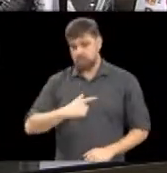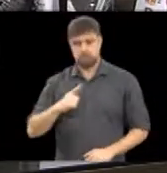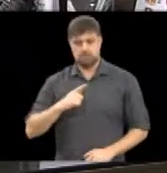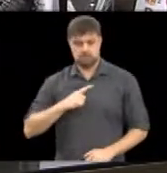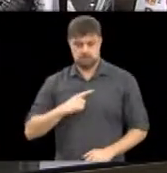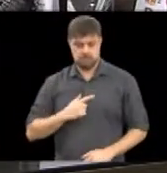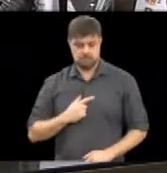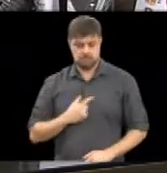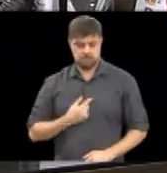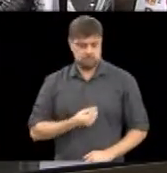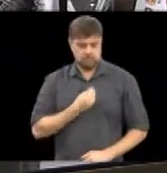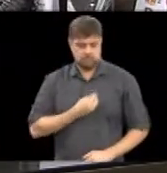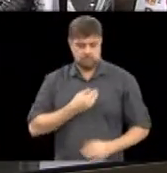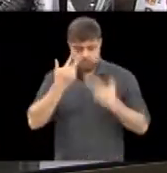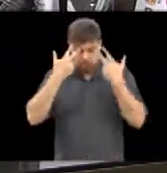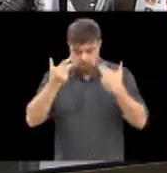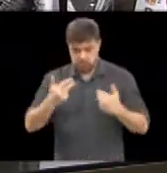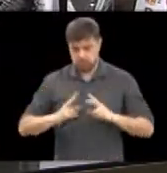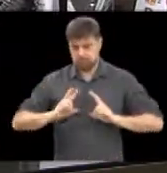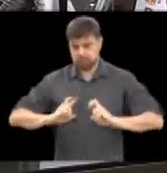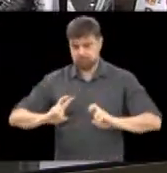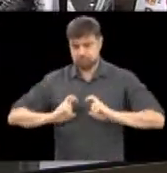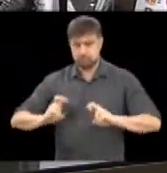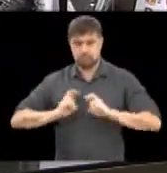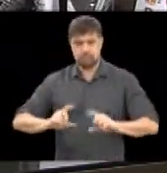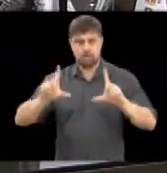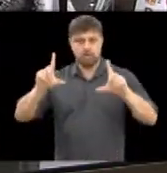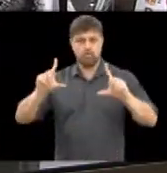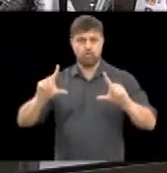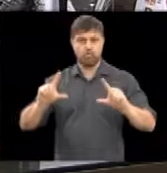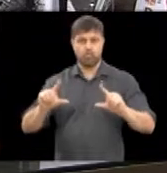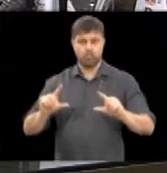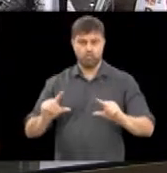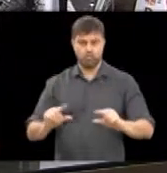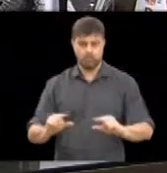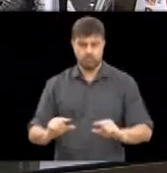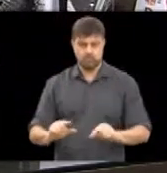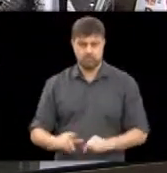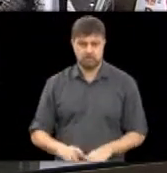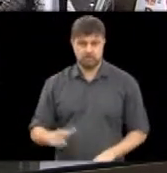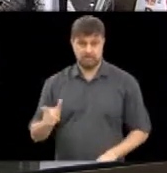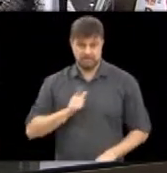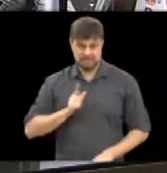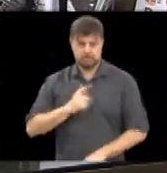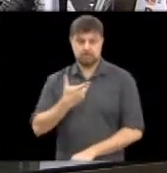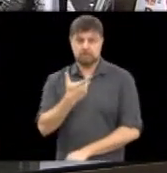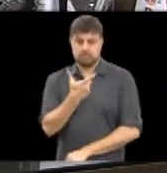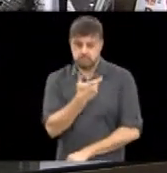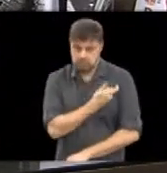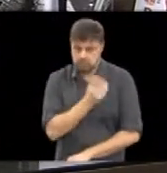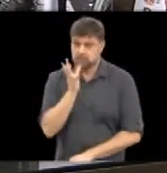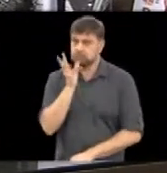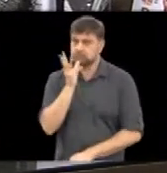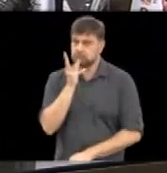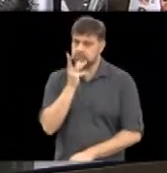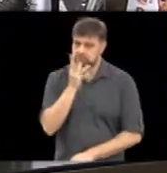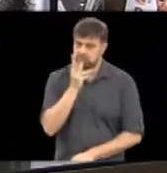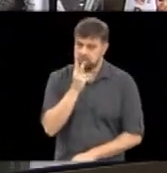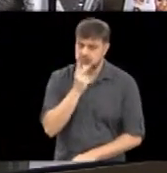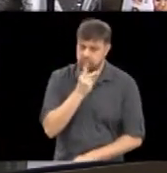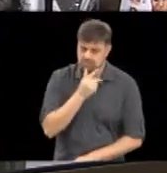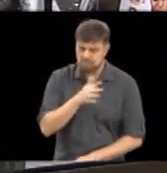teus sintomas vão desaparecendo ou diminuindo com o tempo, porque são tratamentos longos também.